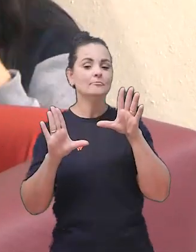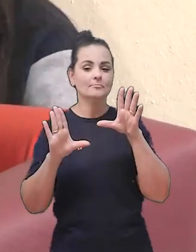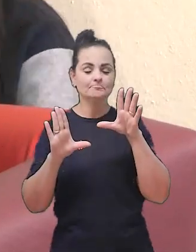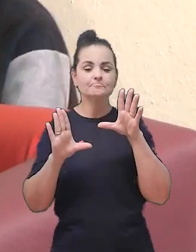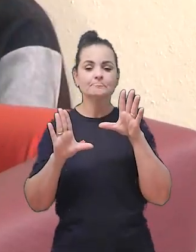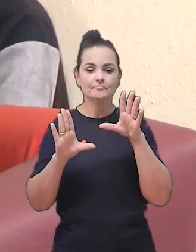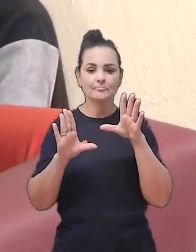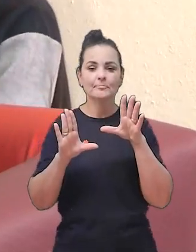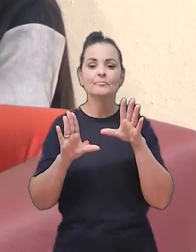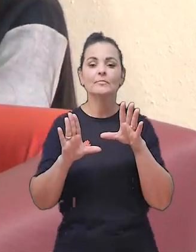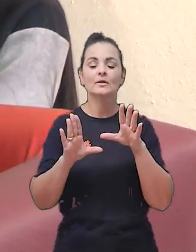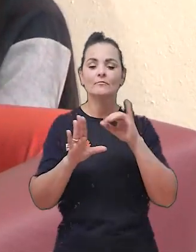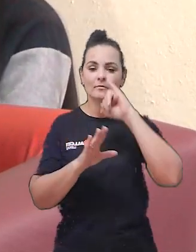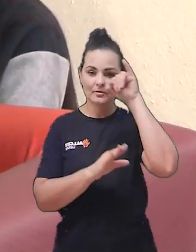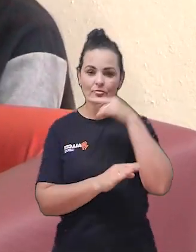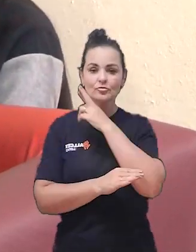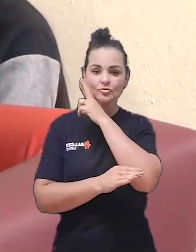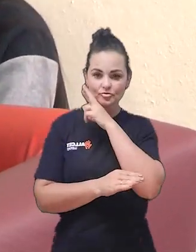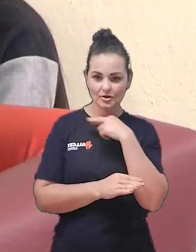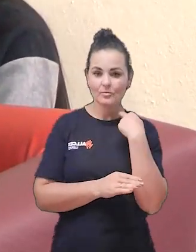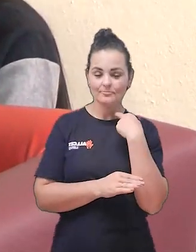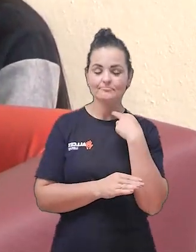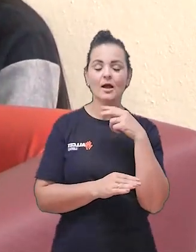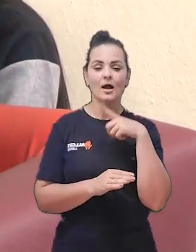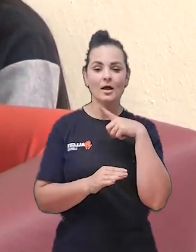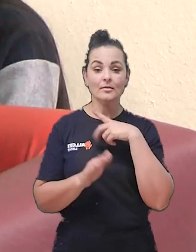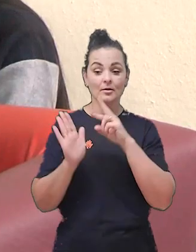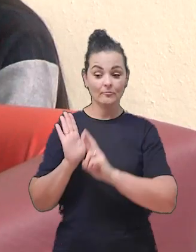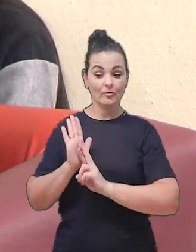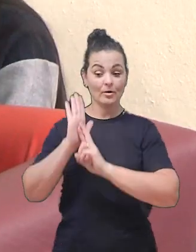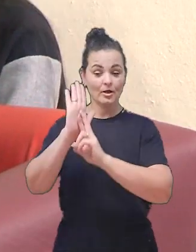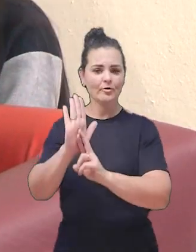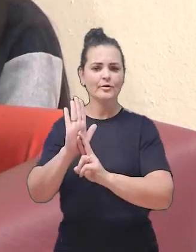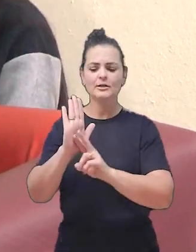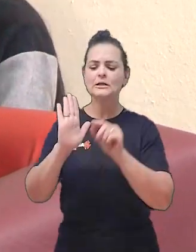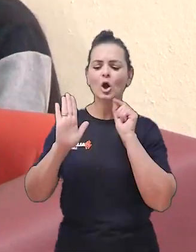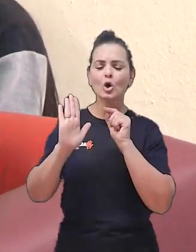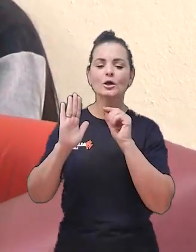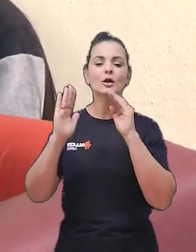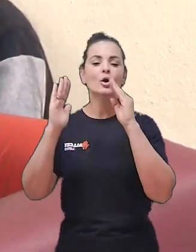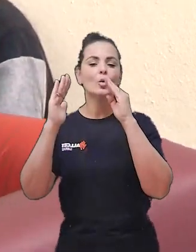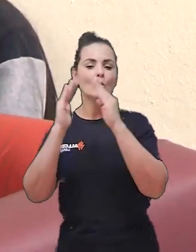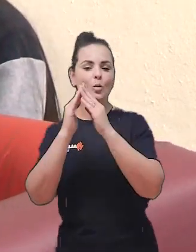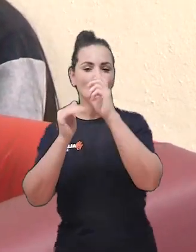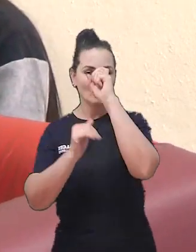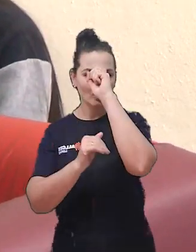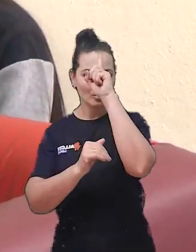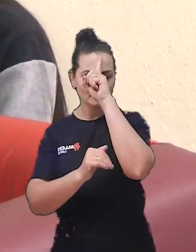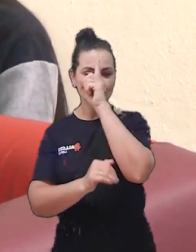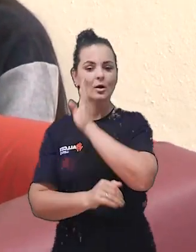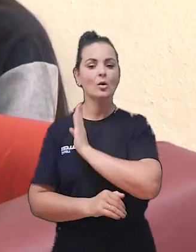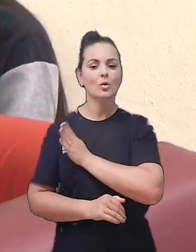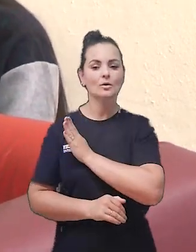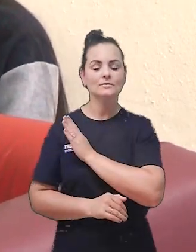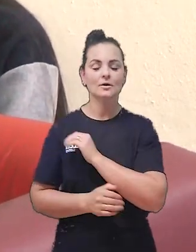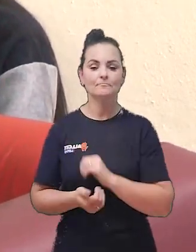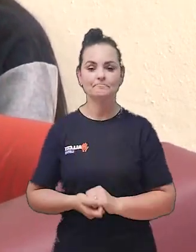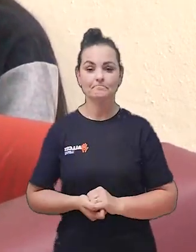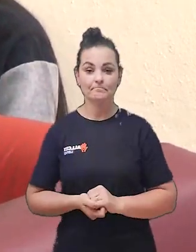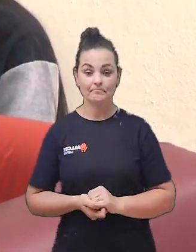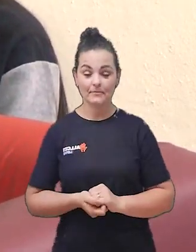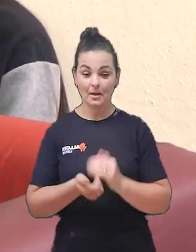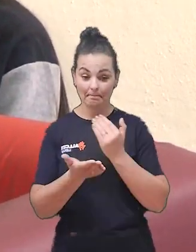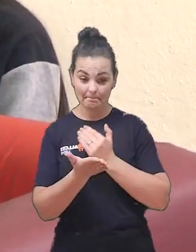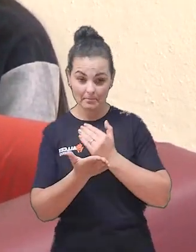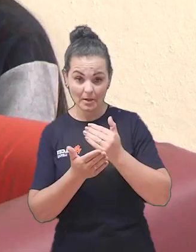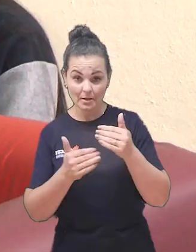de referência, digamos, tenha um hospital de referência na cardiologia. Então hoje, a partir de hoje,